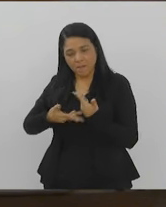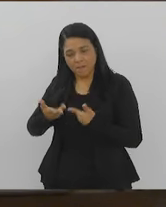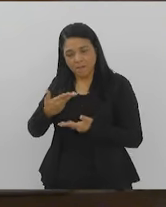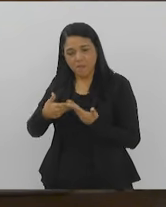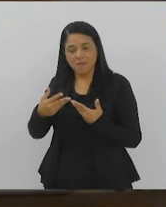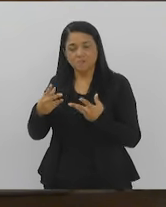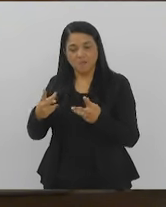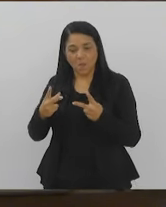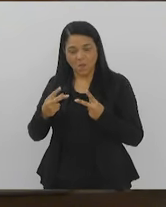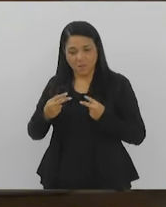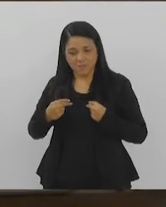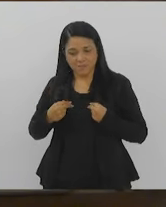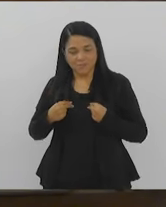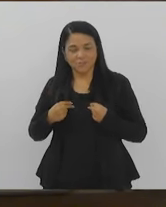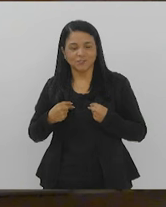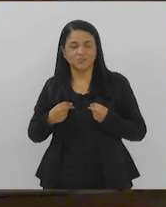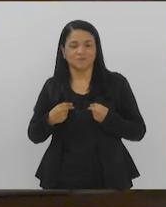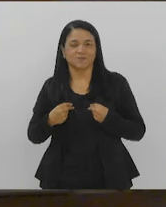me deu foi seu pai,